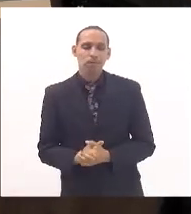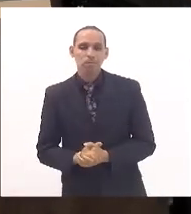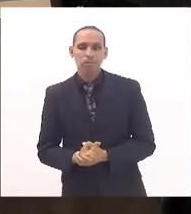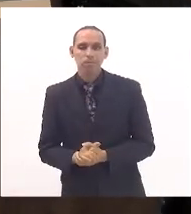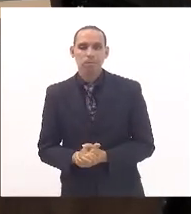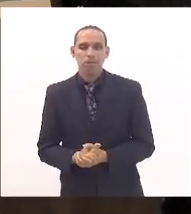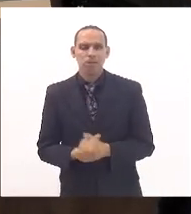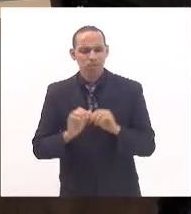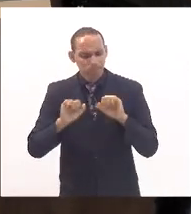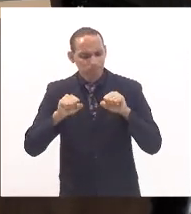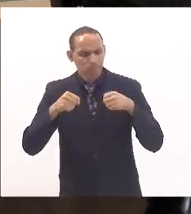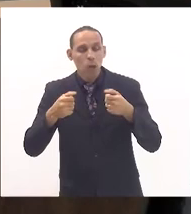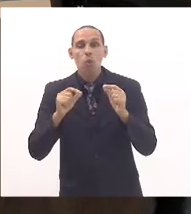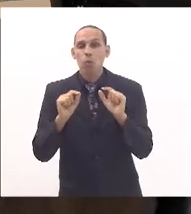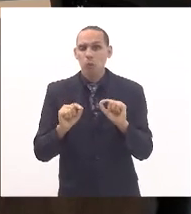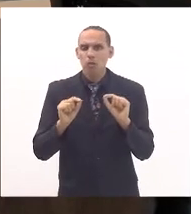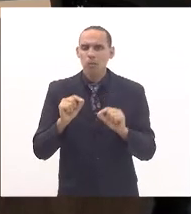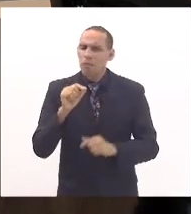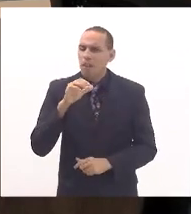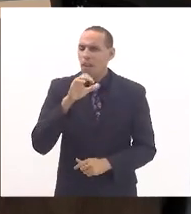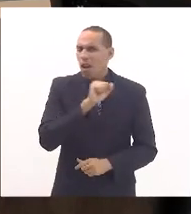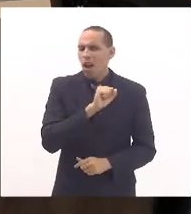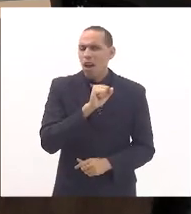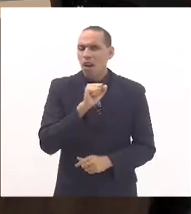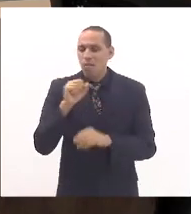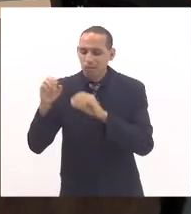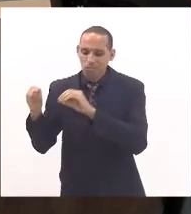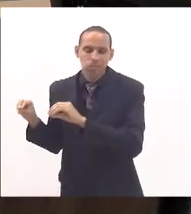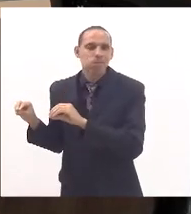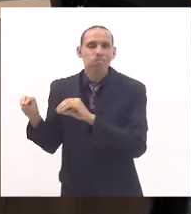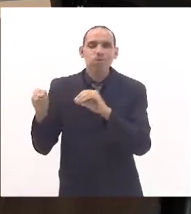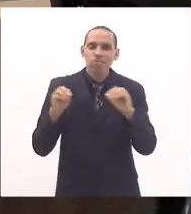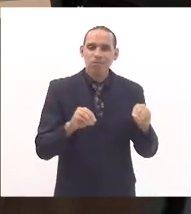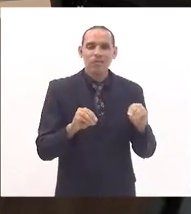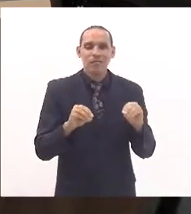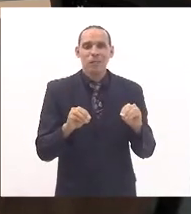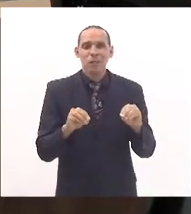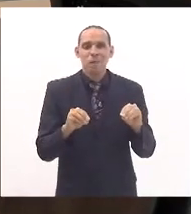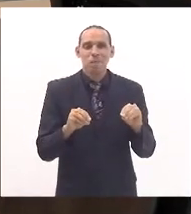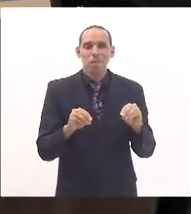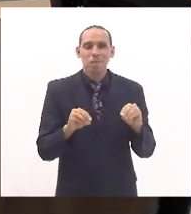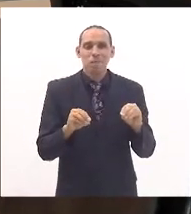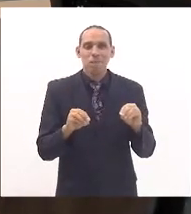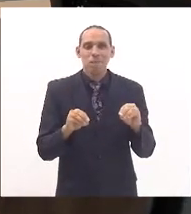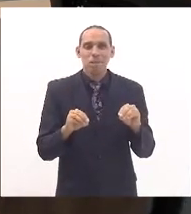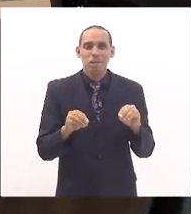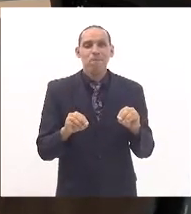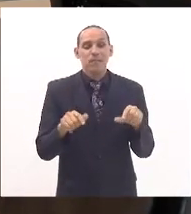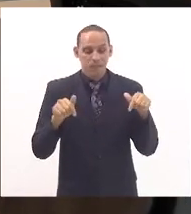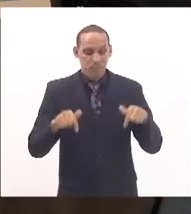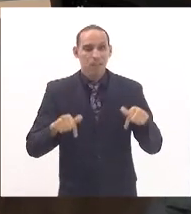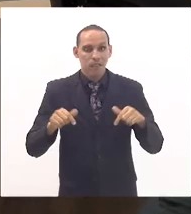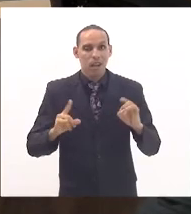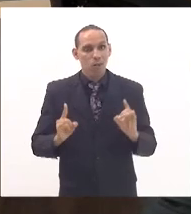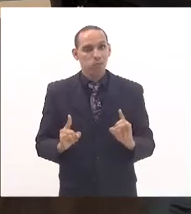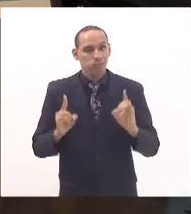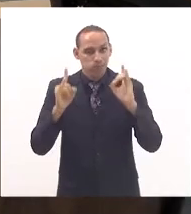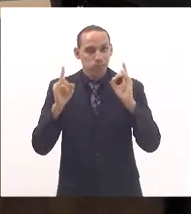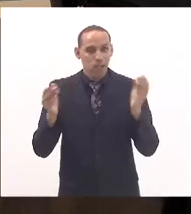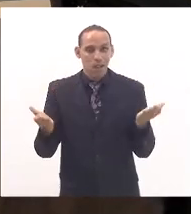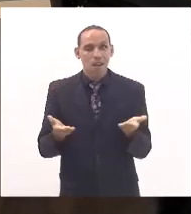que insistiu de rapidamente se mudar aqui para o nosso atual